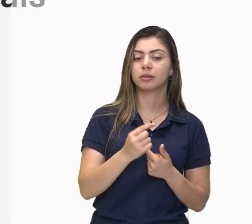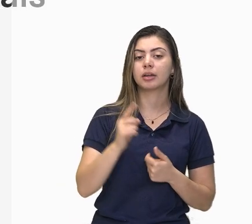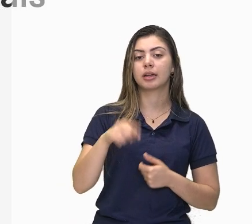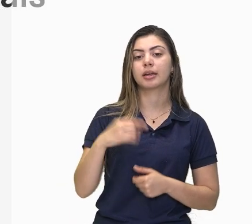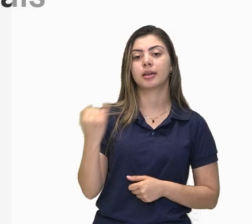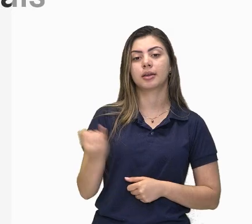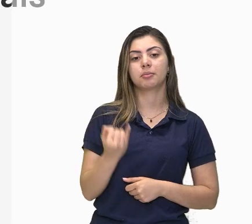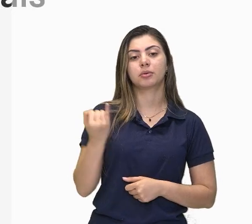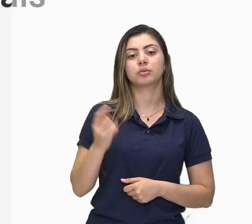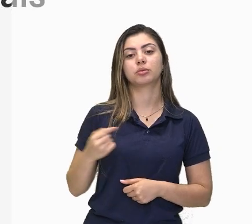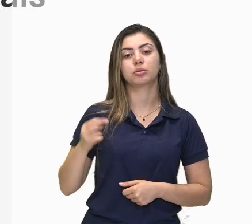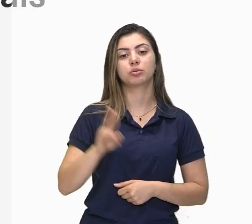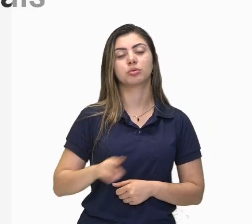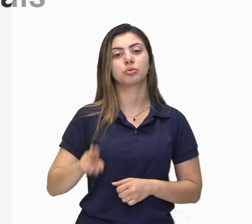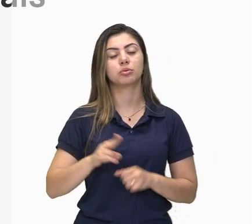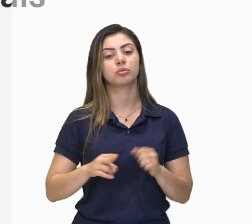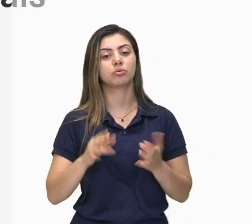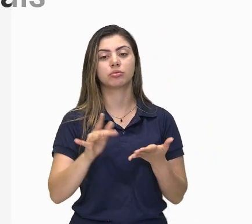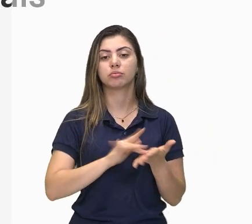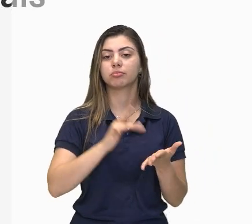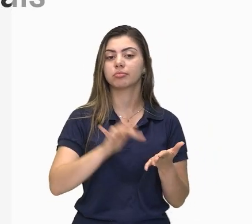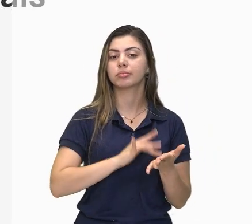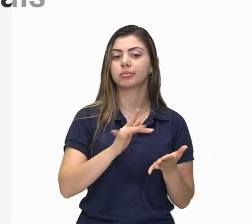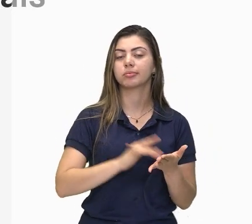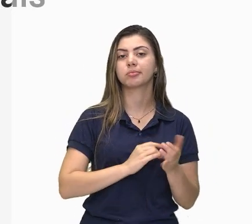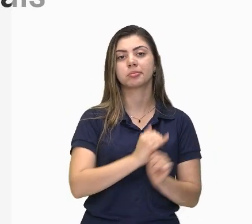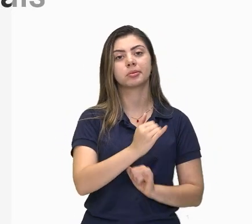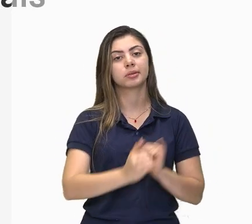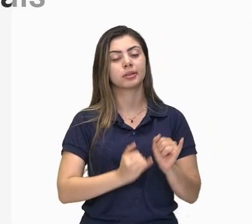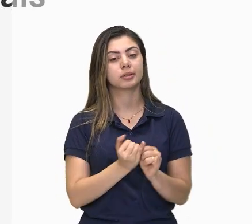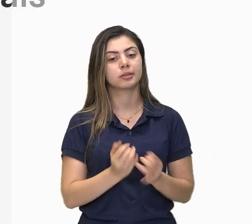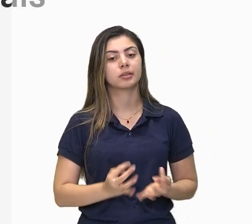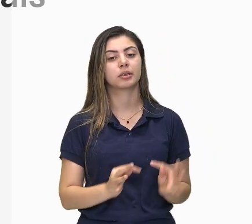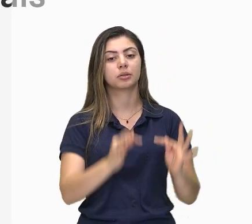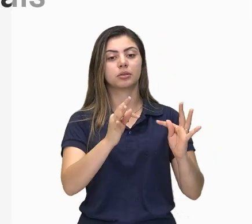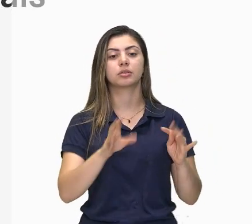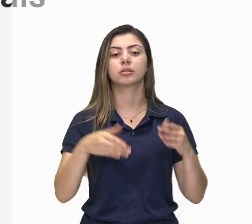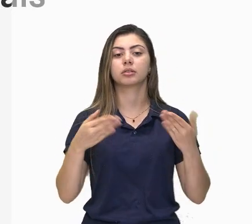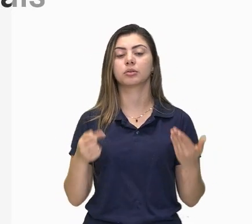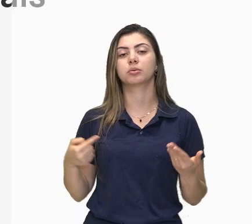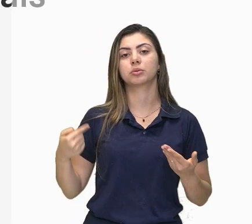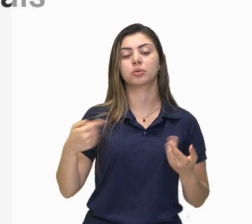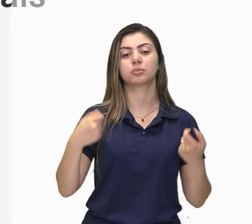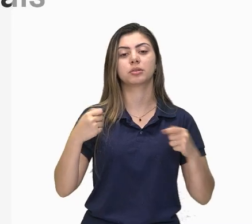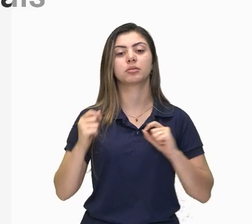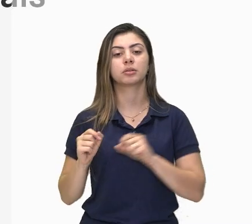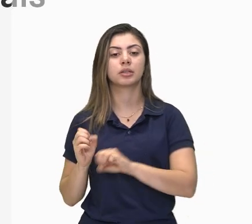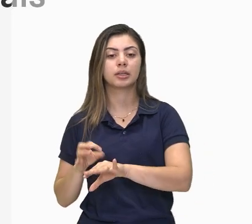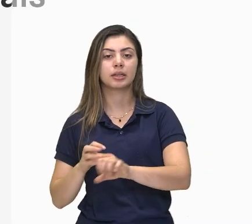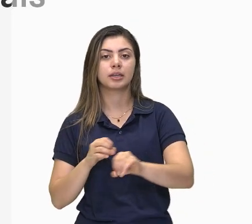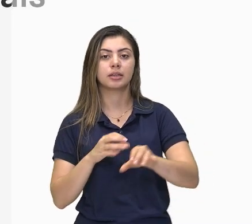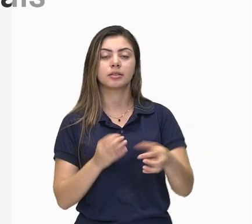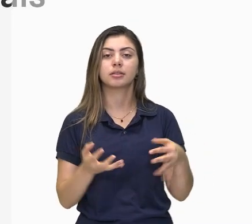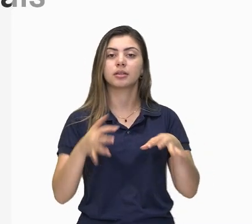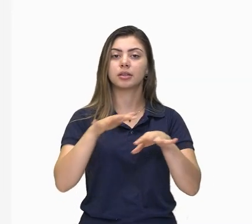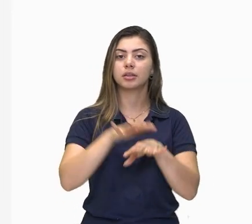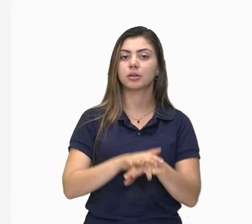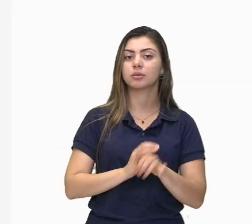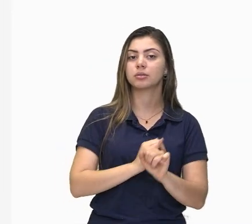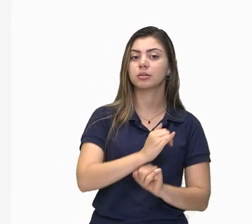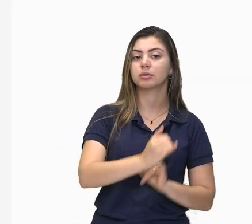mais utilizadas na forma digital e, portanto, elevar a qualidade do ensino e da inclusão